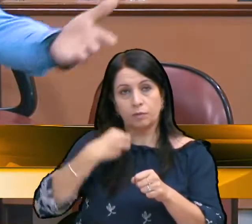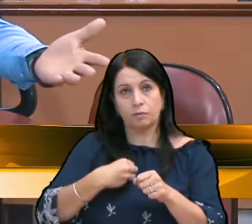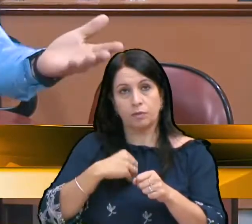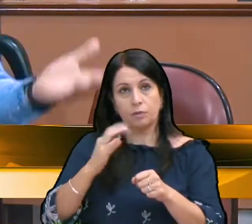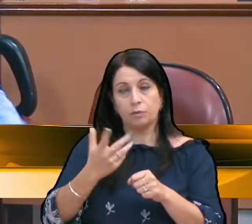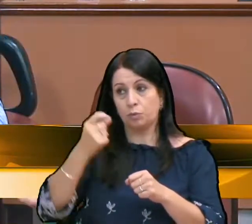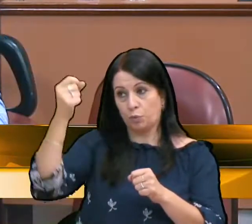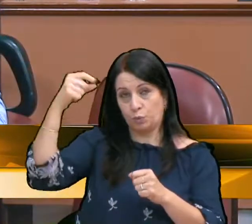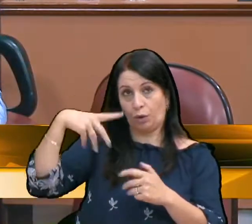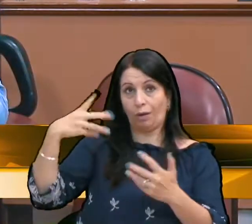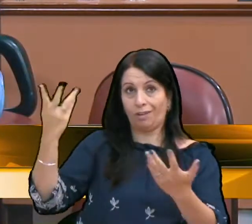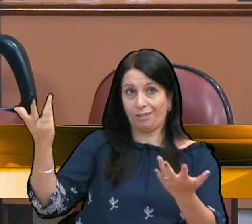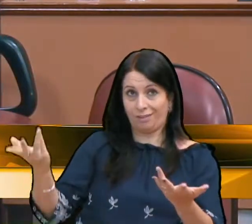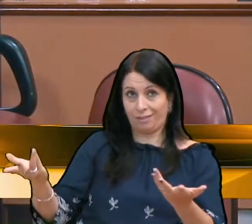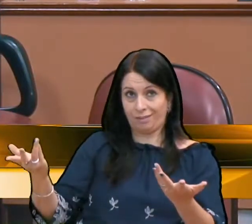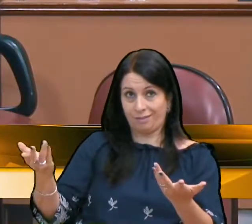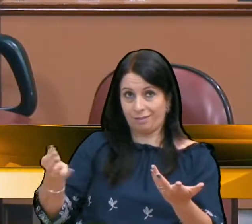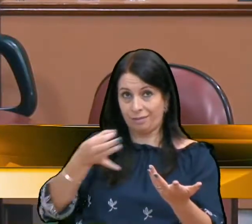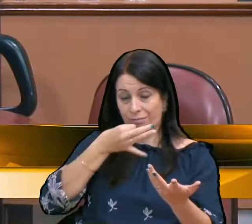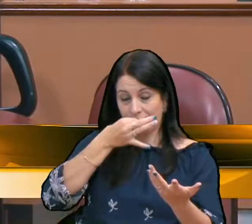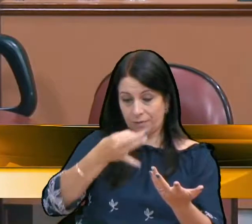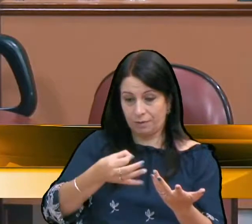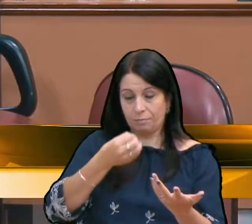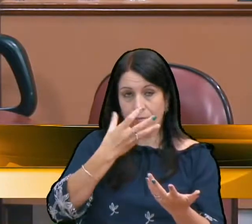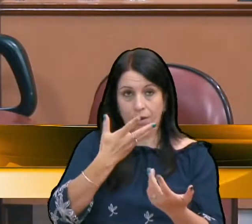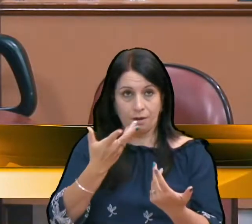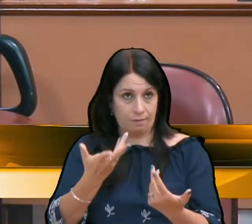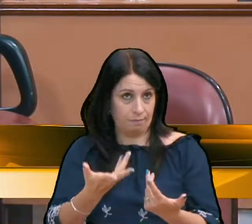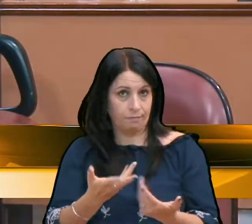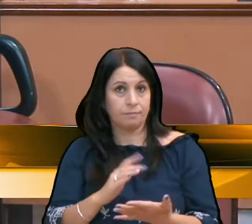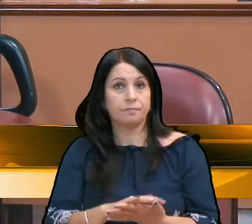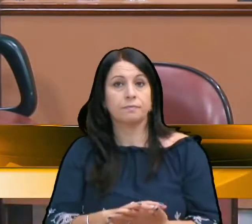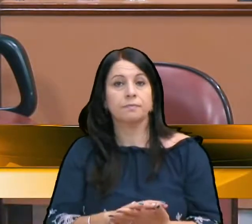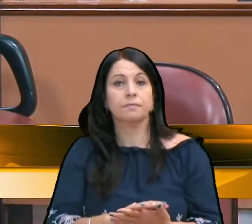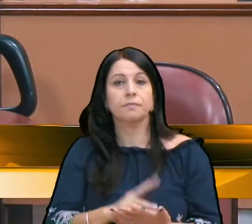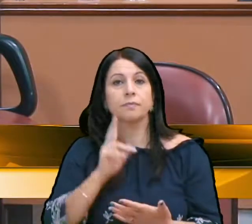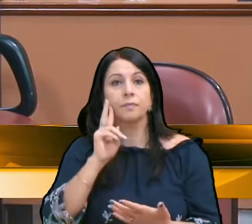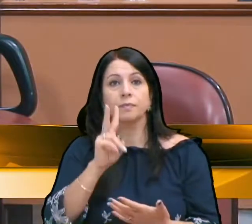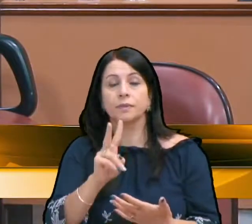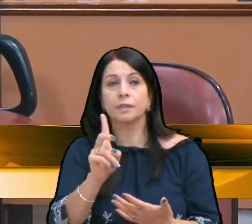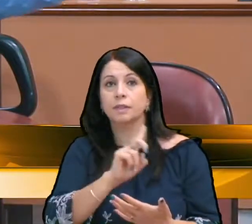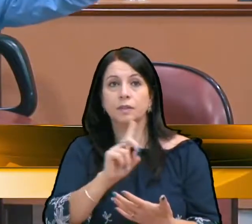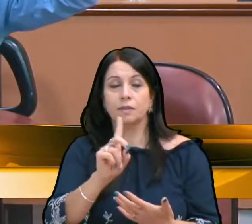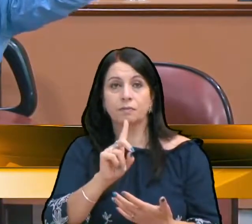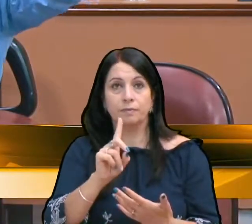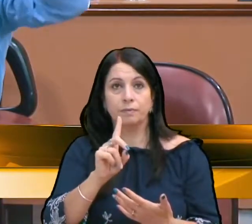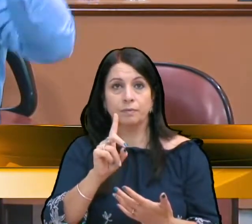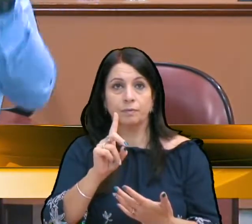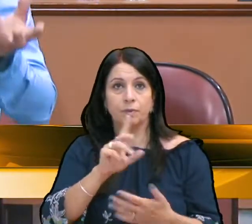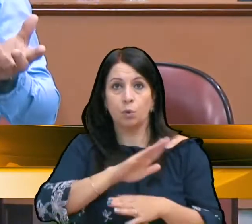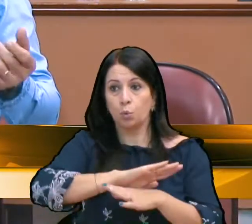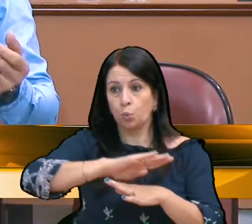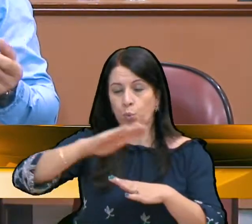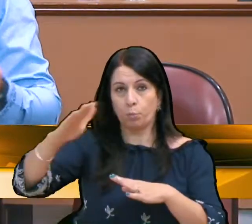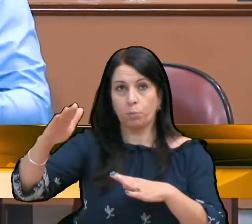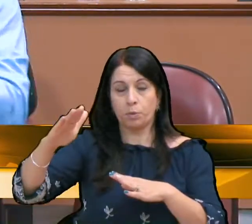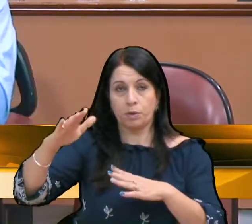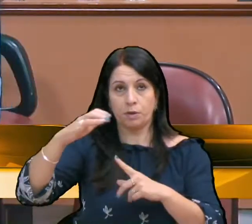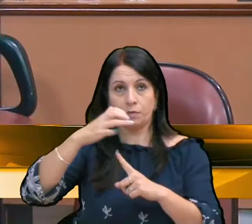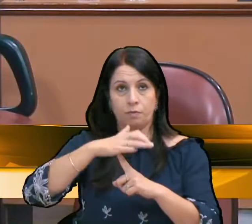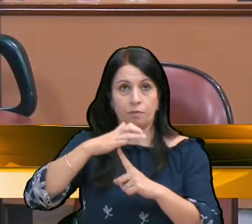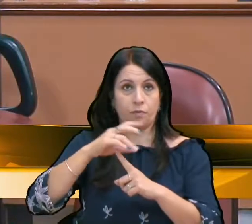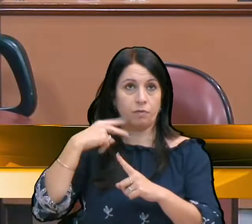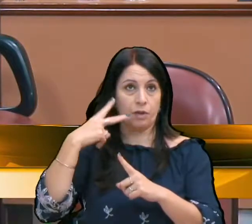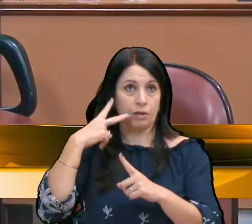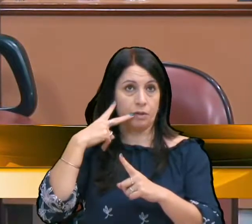embaixo do sol. Então, sugestões, bem-vindas. E aí essa pessoa: não, vocês não vão cobrir essa rua, o vereador não tem o poder para fazer isso, tem o